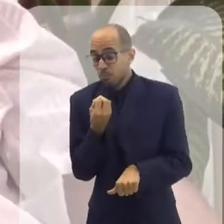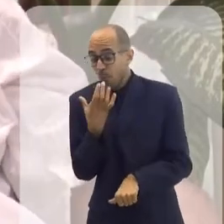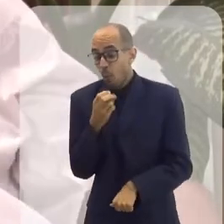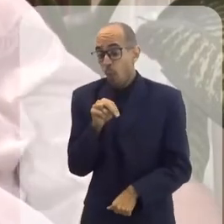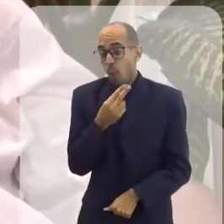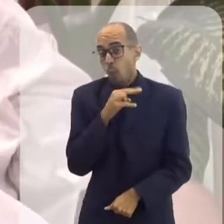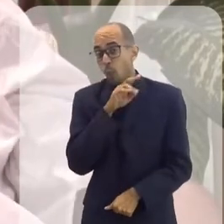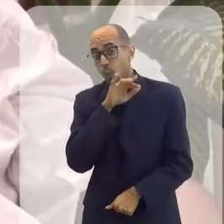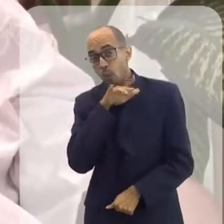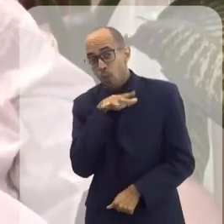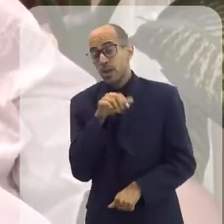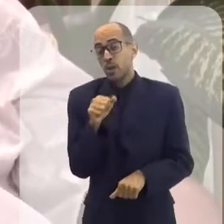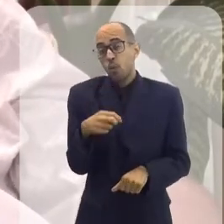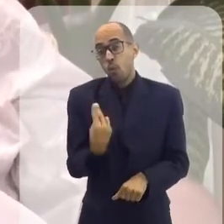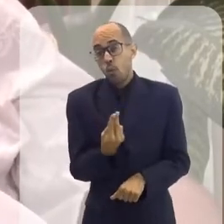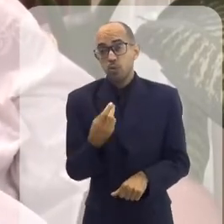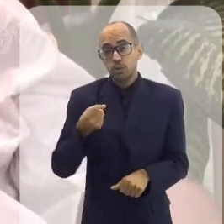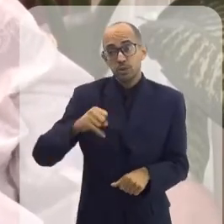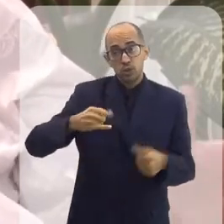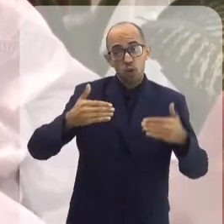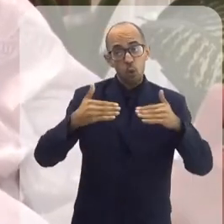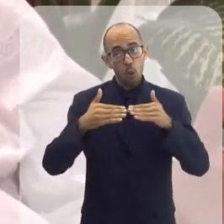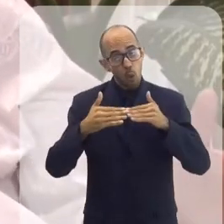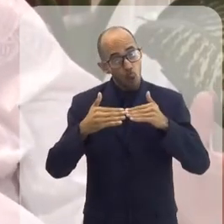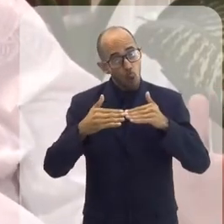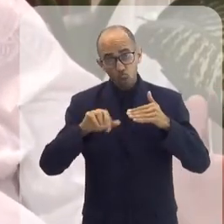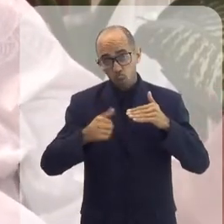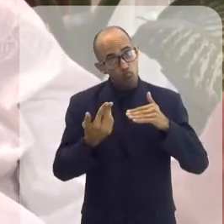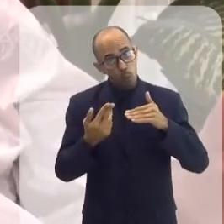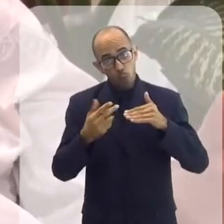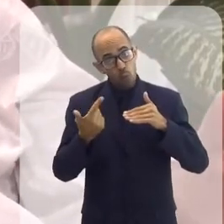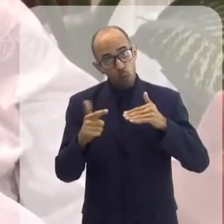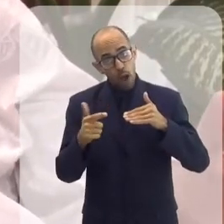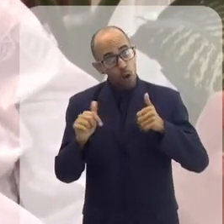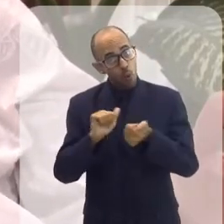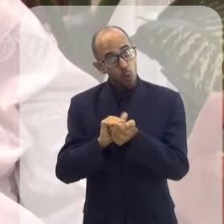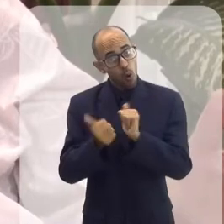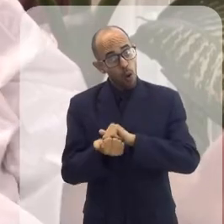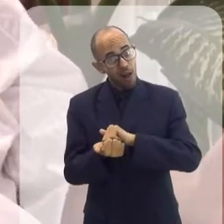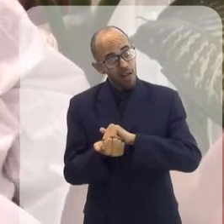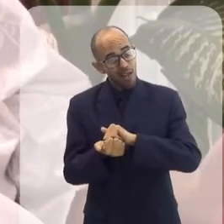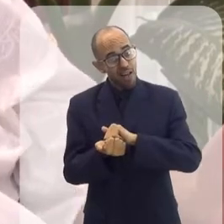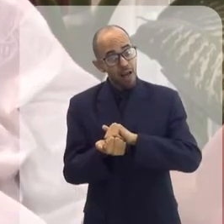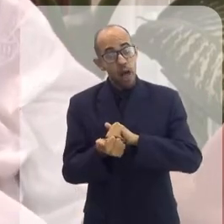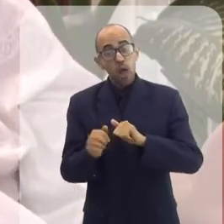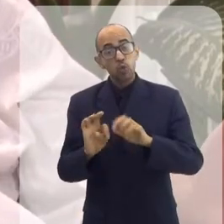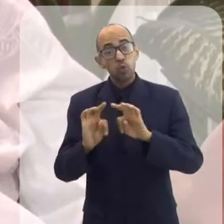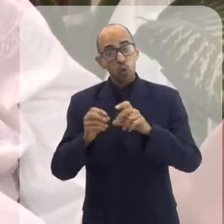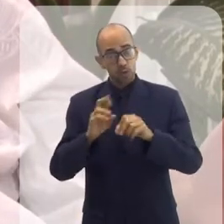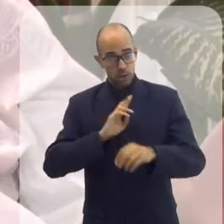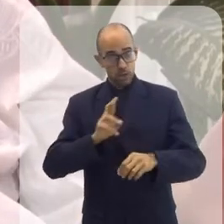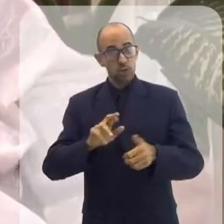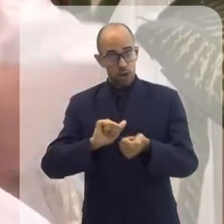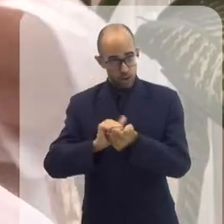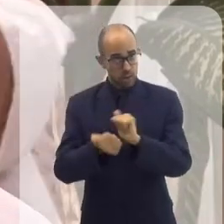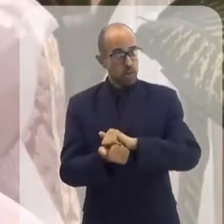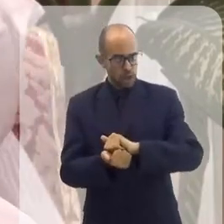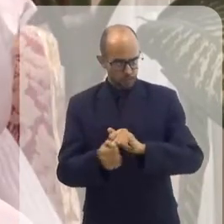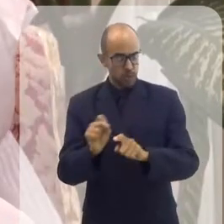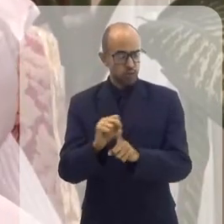onde a gente concorda com essas mudanças mas toda religião ela se adapta a sociedade toda religião